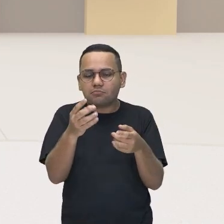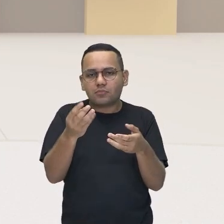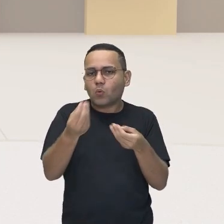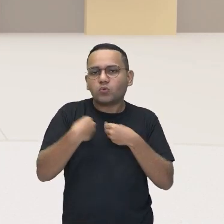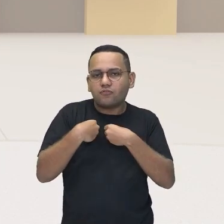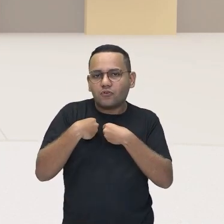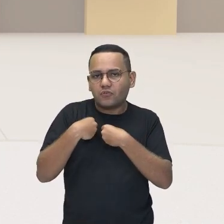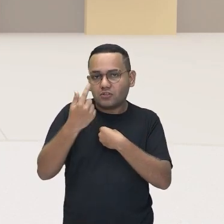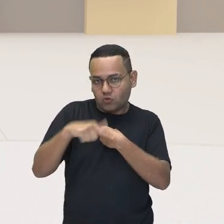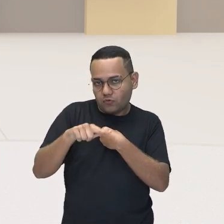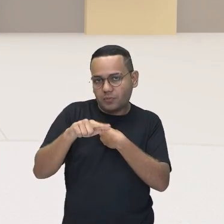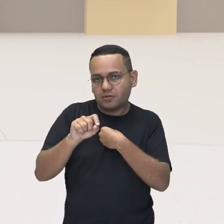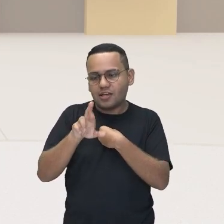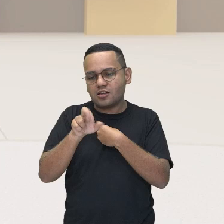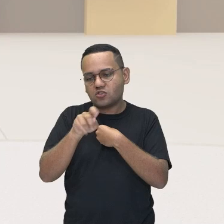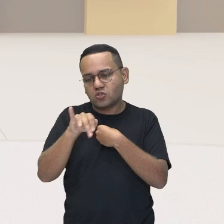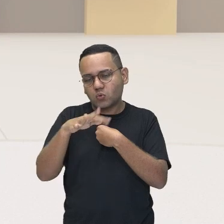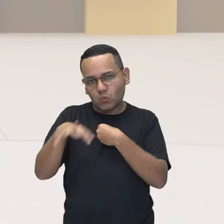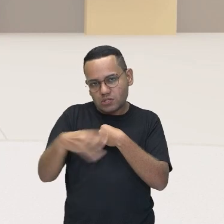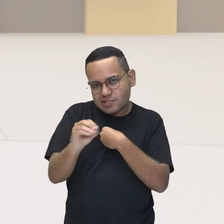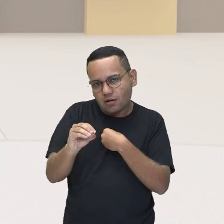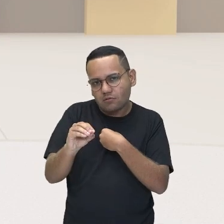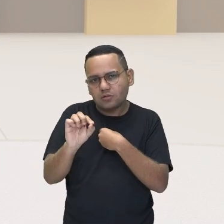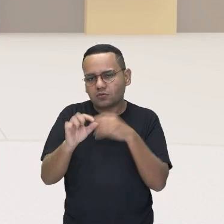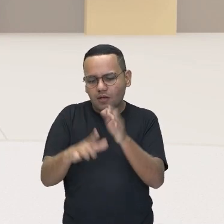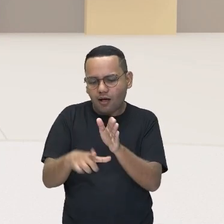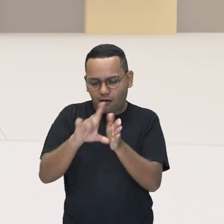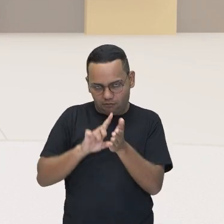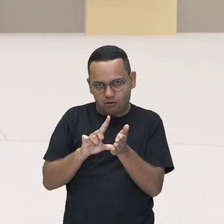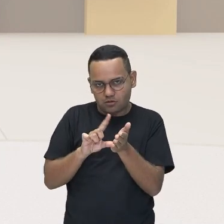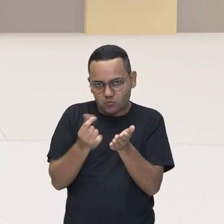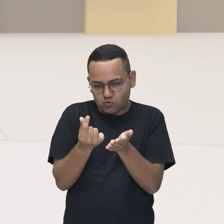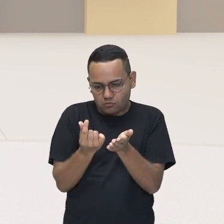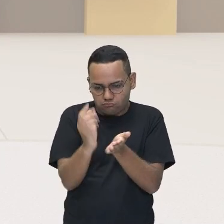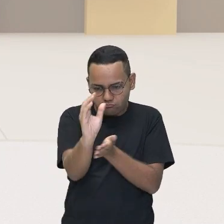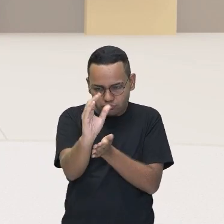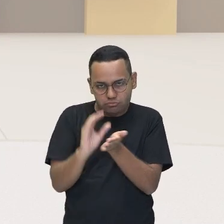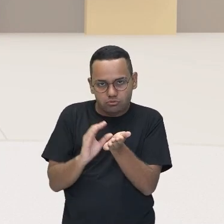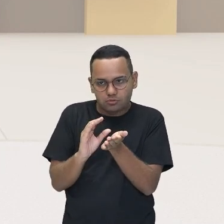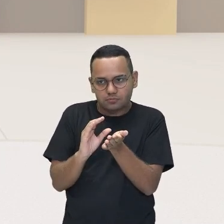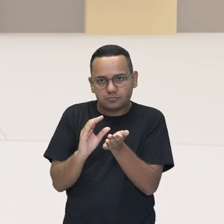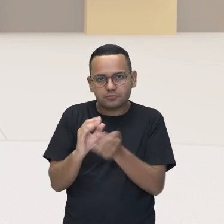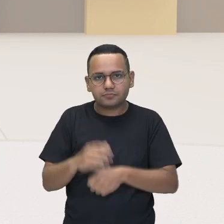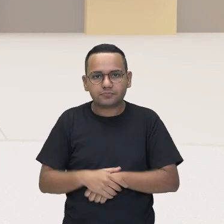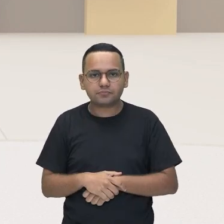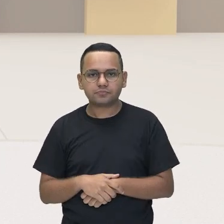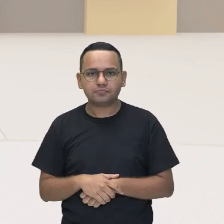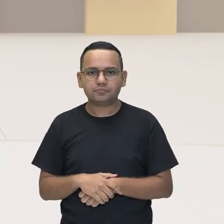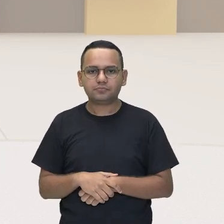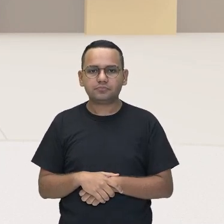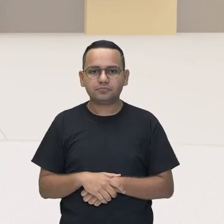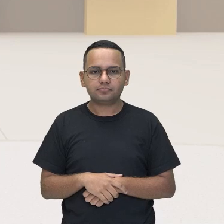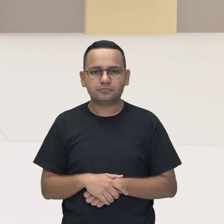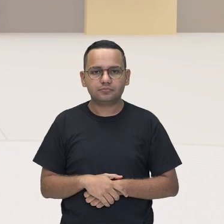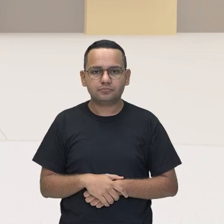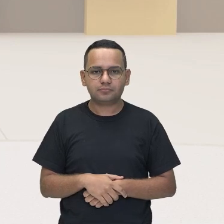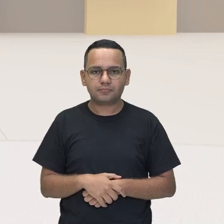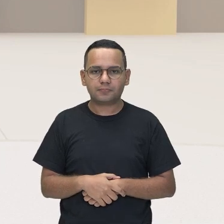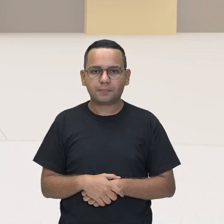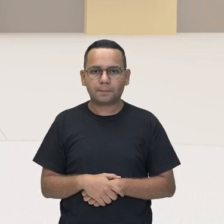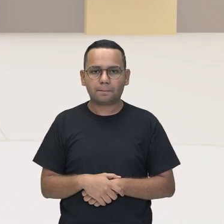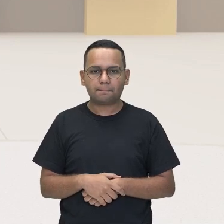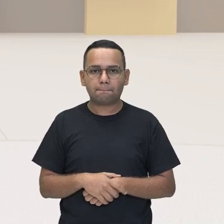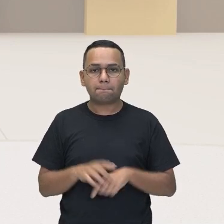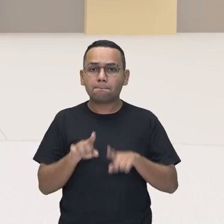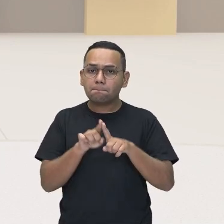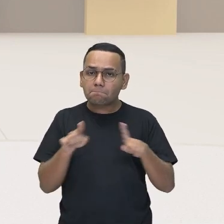antecipar, oferecer, né? Antecipar esse valor para você receber logo ali o valor que você receberia. E quando cair